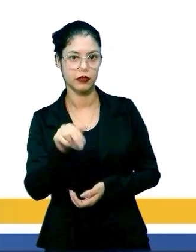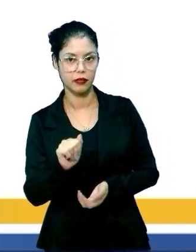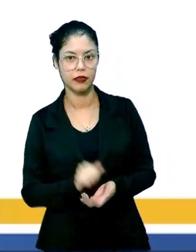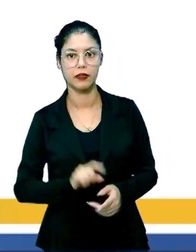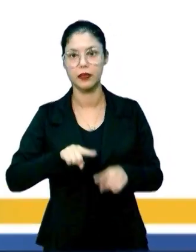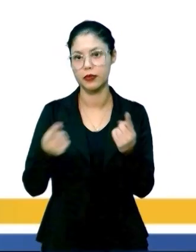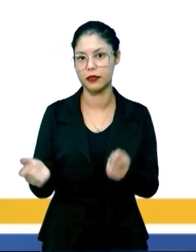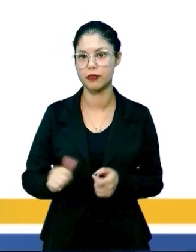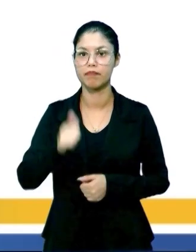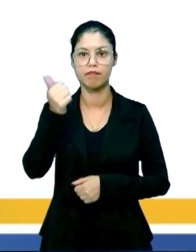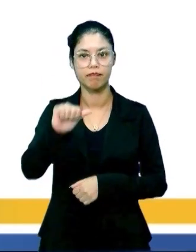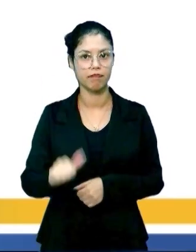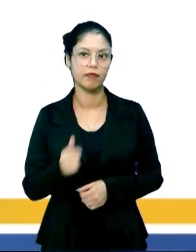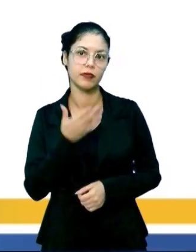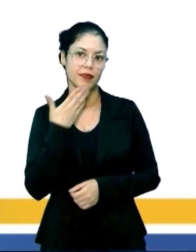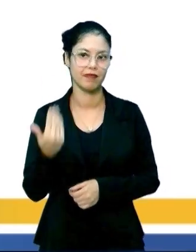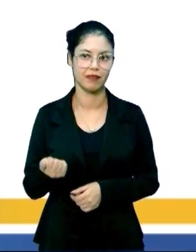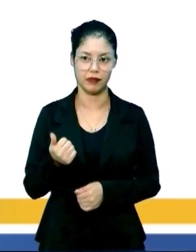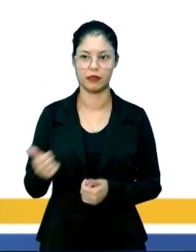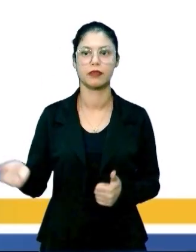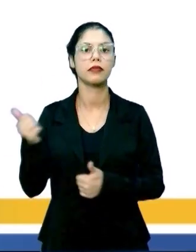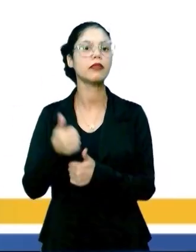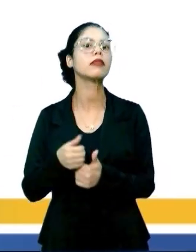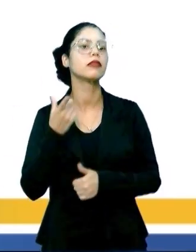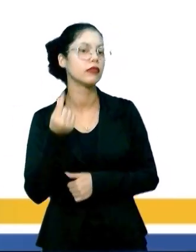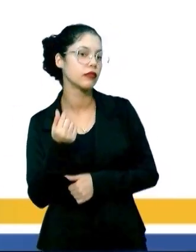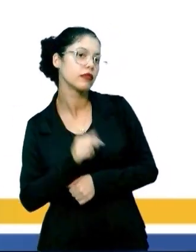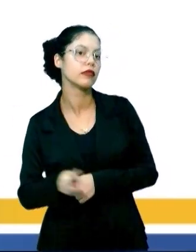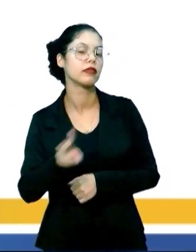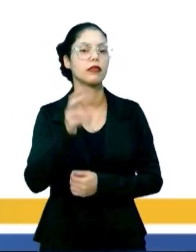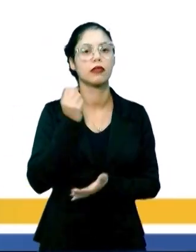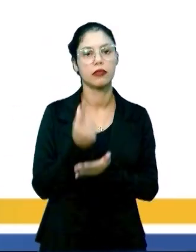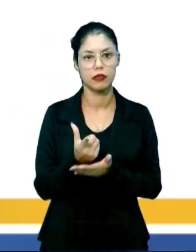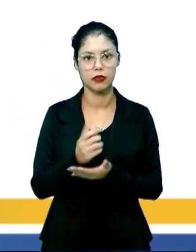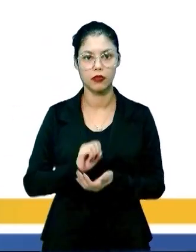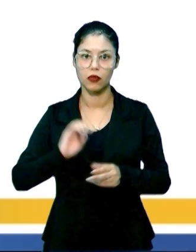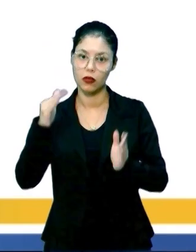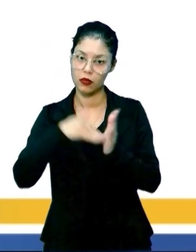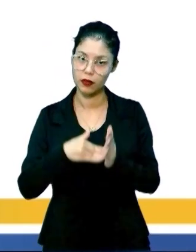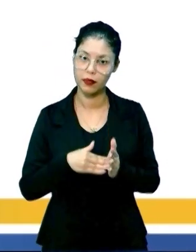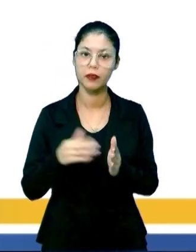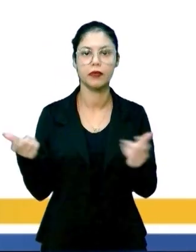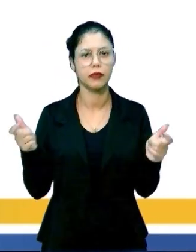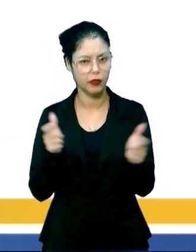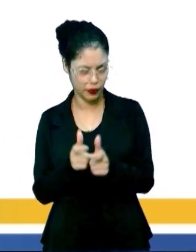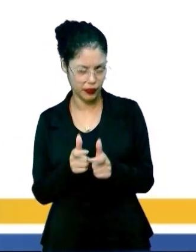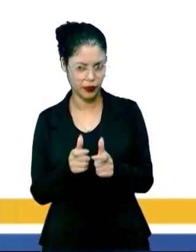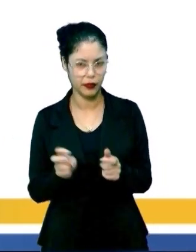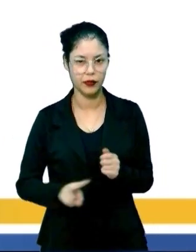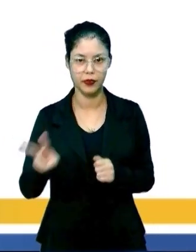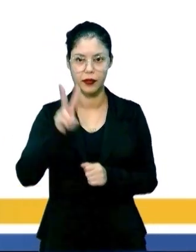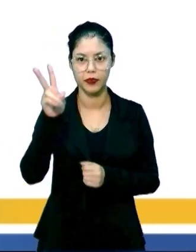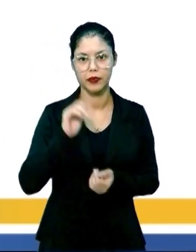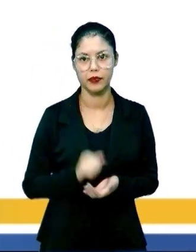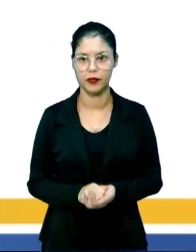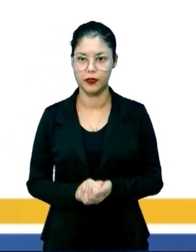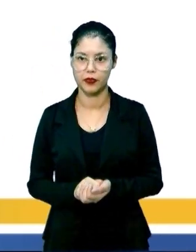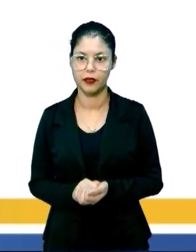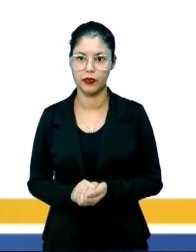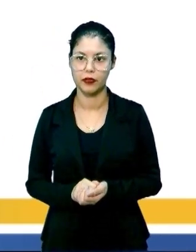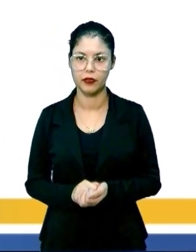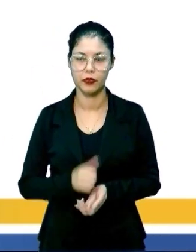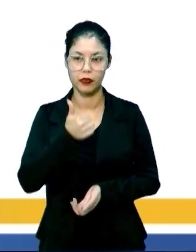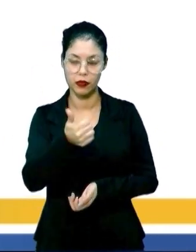vista, mas avalia se não seria melhor aplicar o dinheiro do valor à vista ou até um valor menor em um